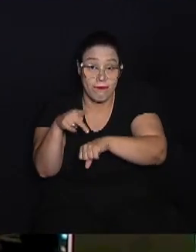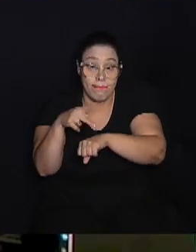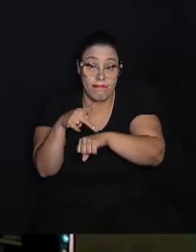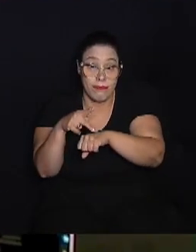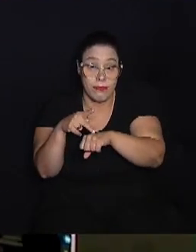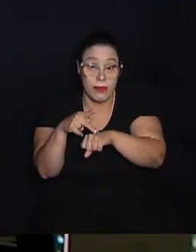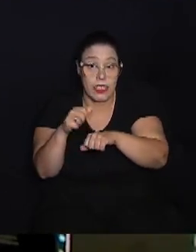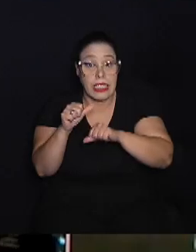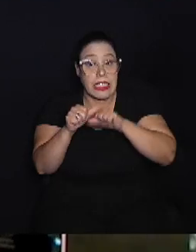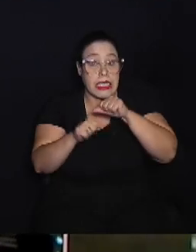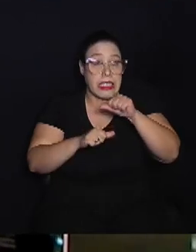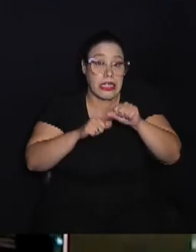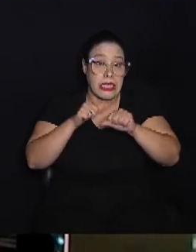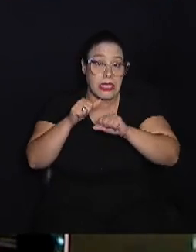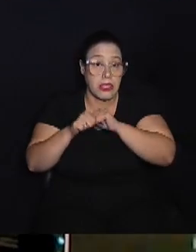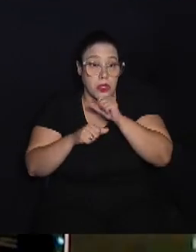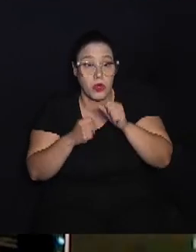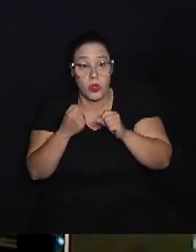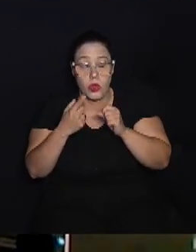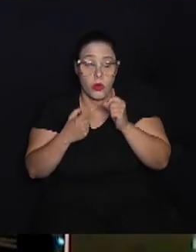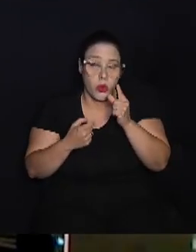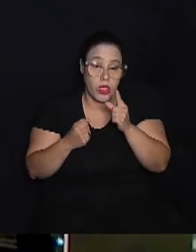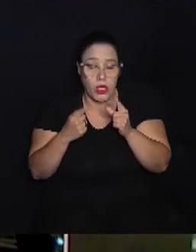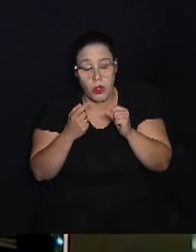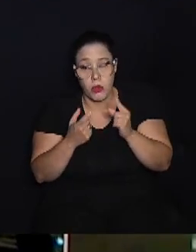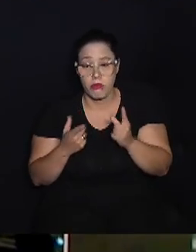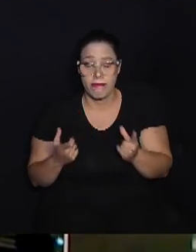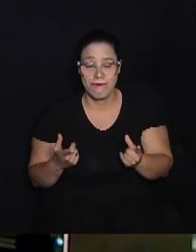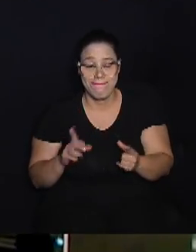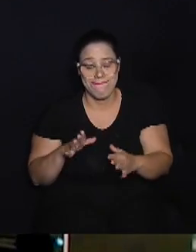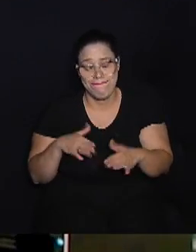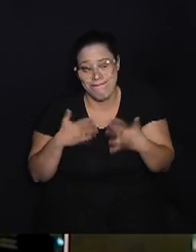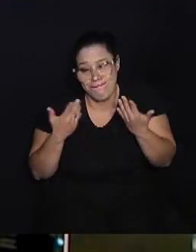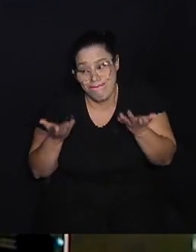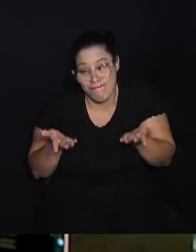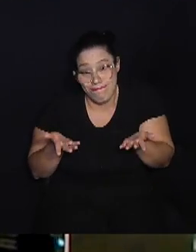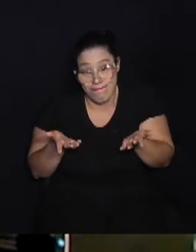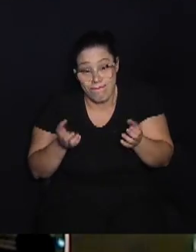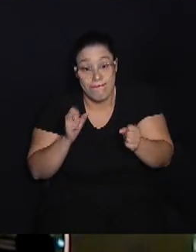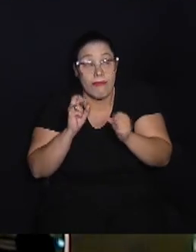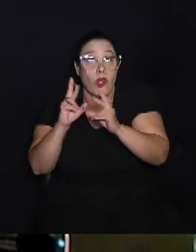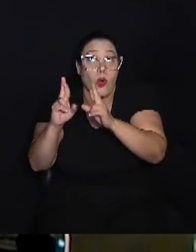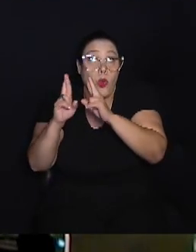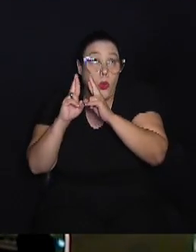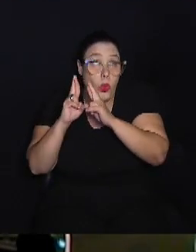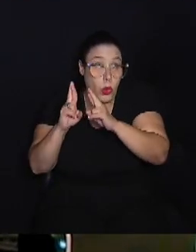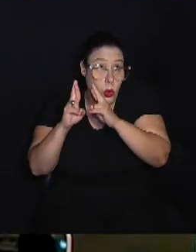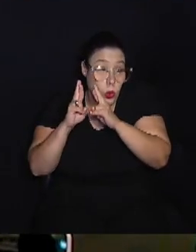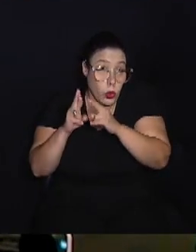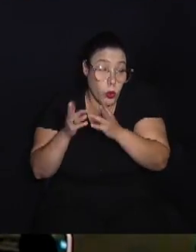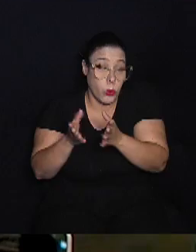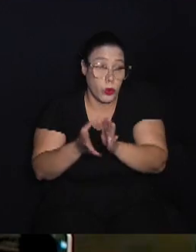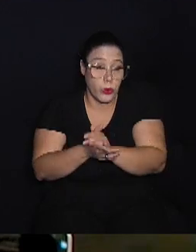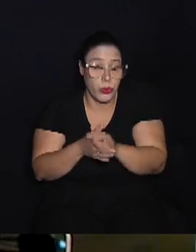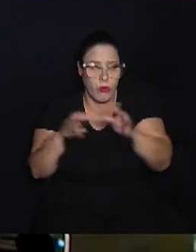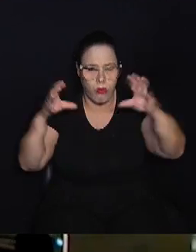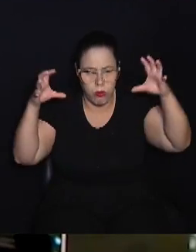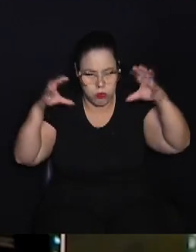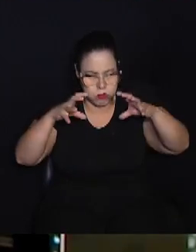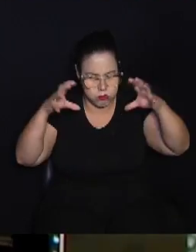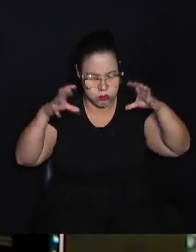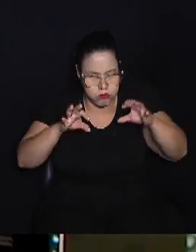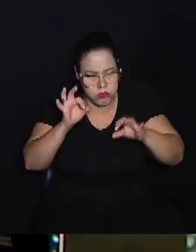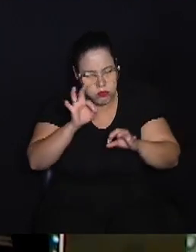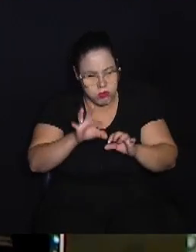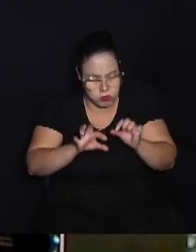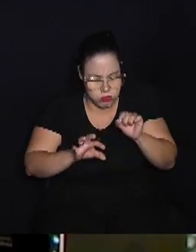uma mudança nessas condições do tempo. E apesar de que nós estamos com uma expectativa de que sejam chuvas muito pontuais